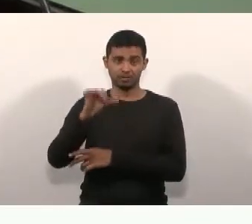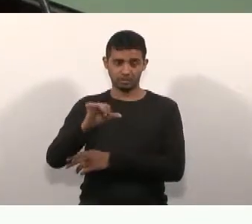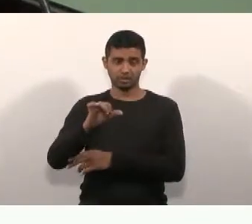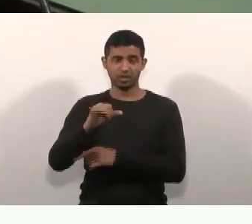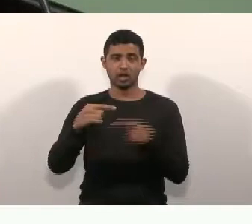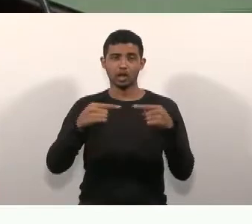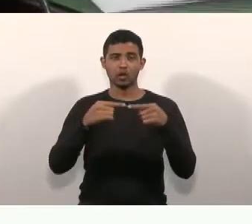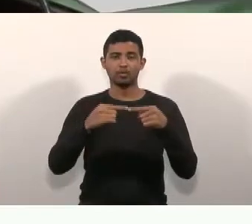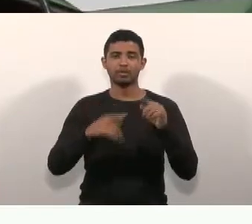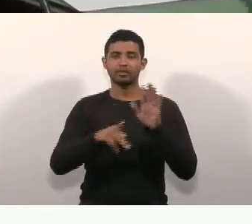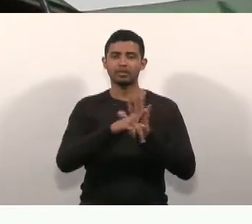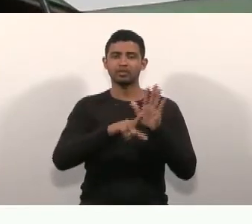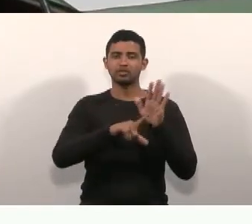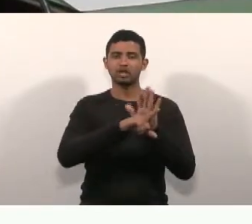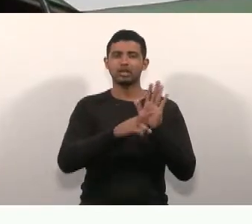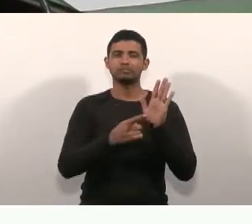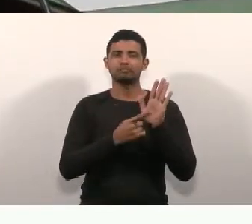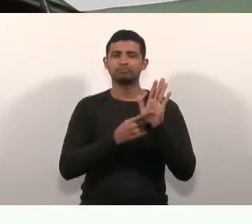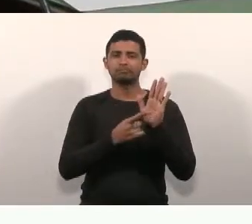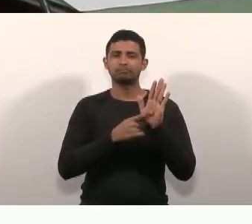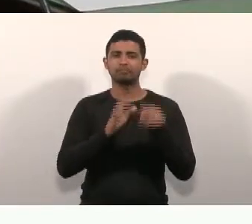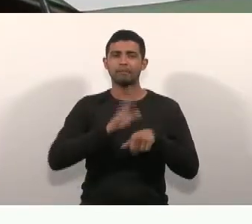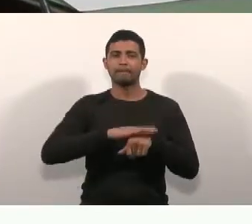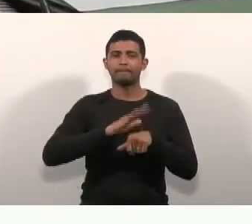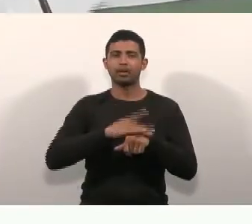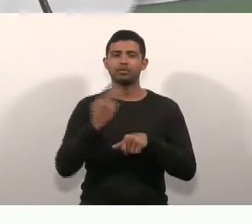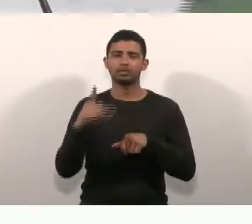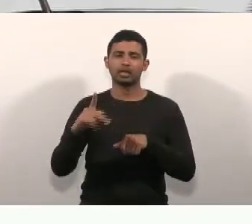que é um projeto de autoria